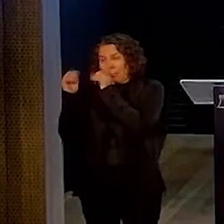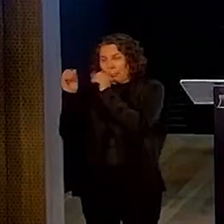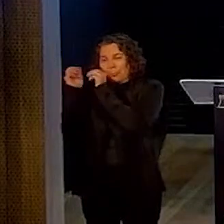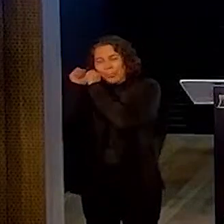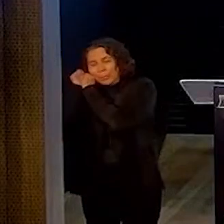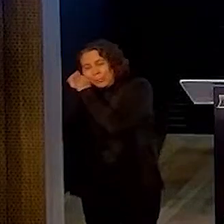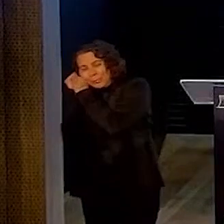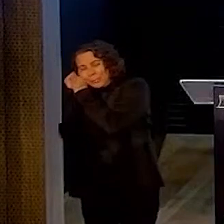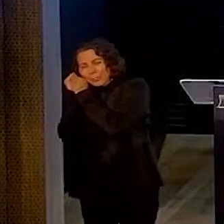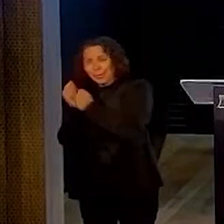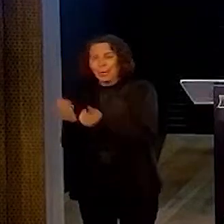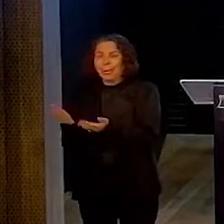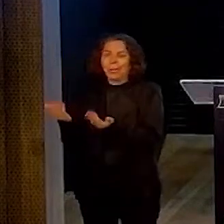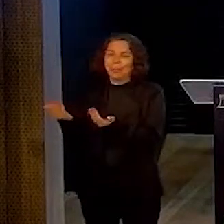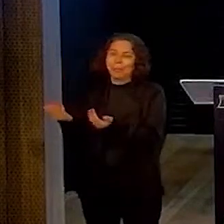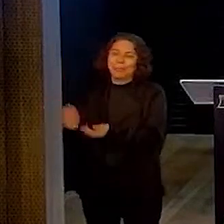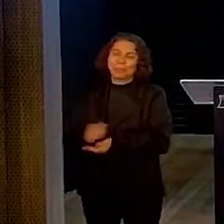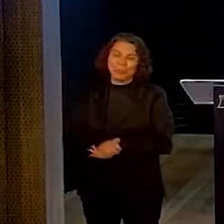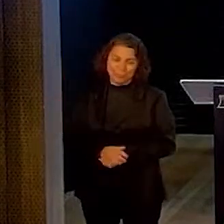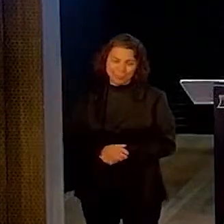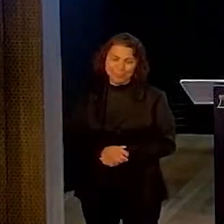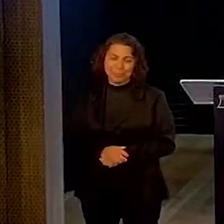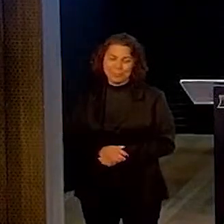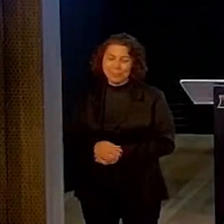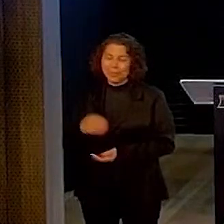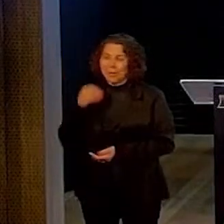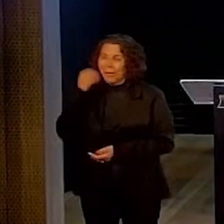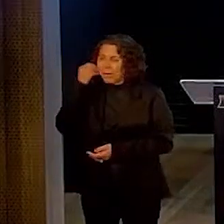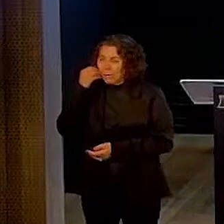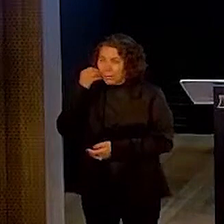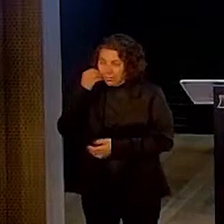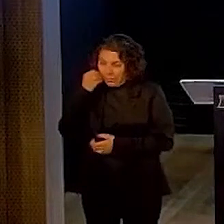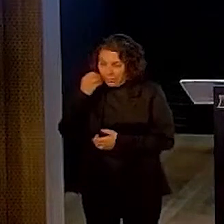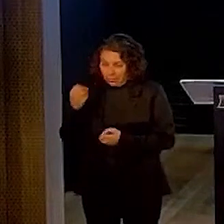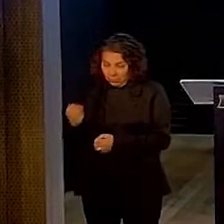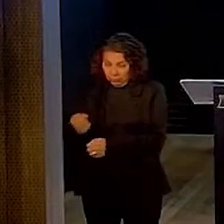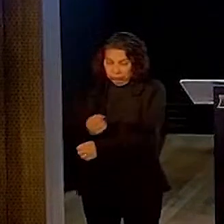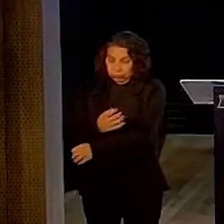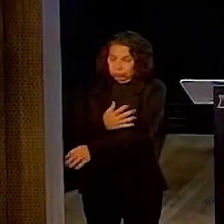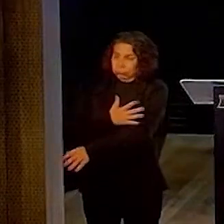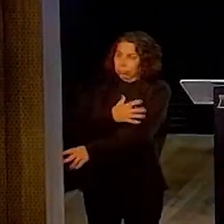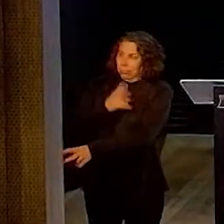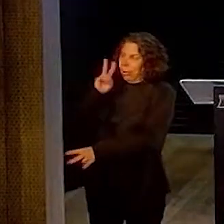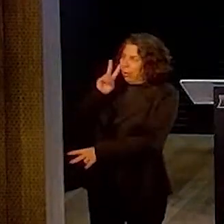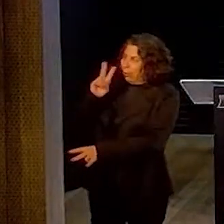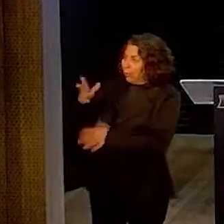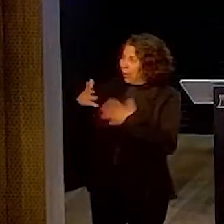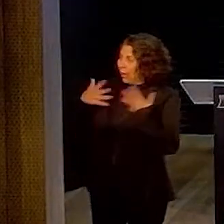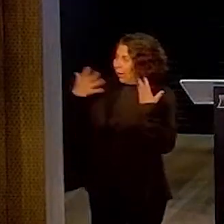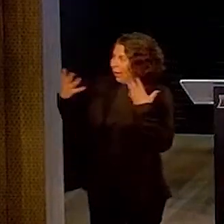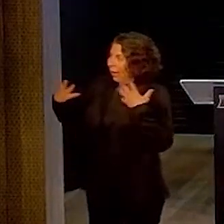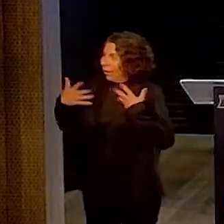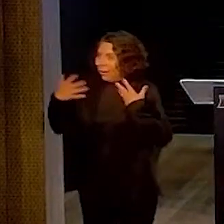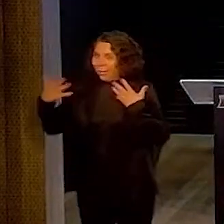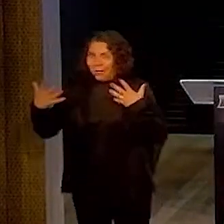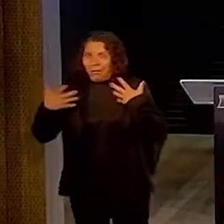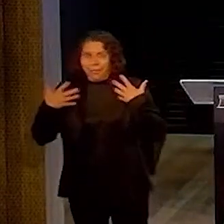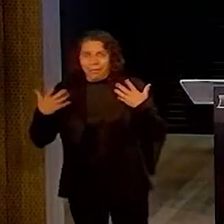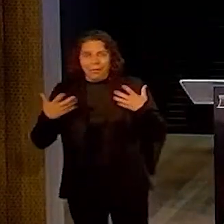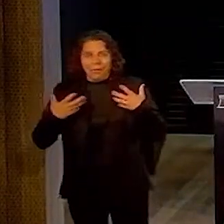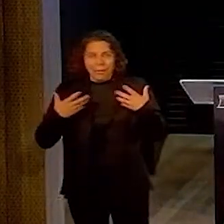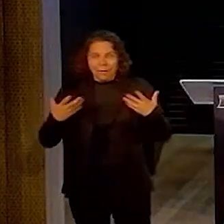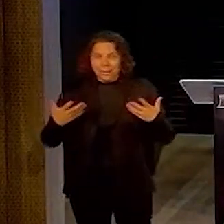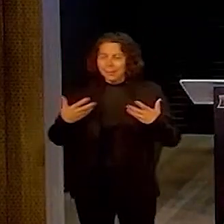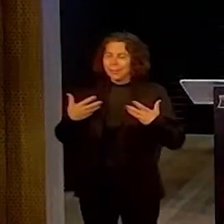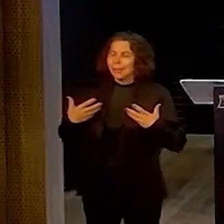menino e a experiência que eu tive foi muito forte de ver ele feliz Ele é alegre e